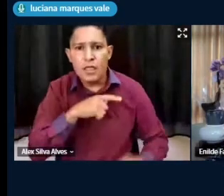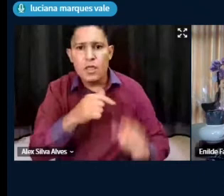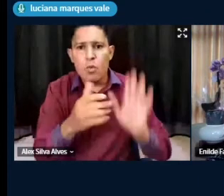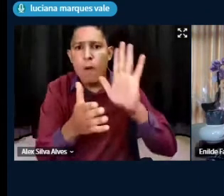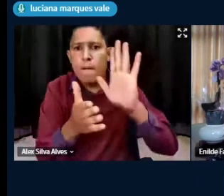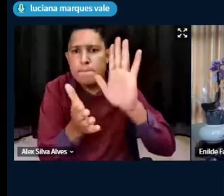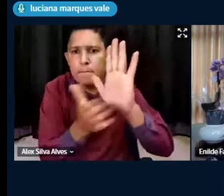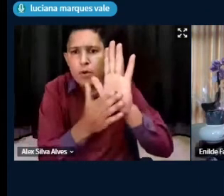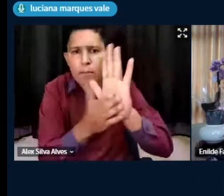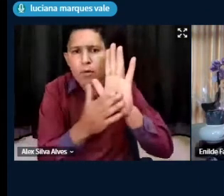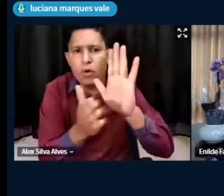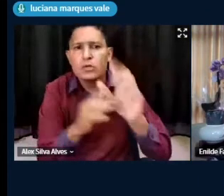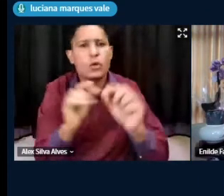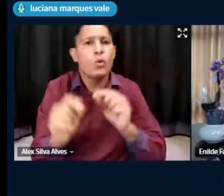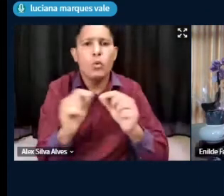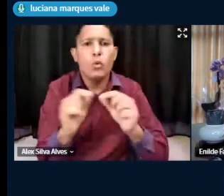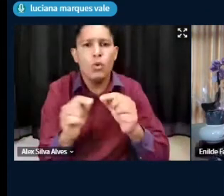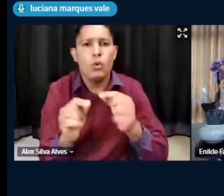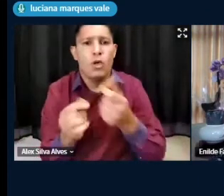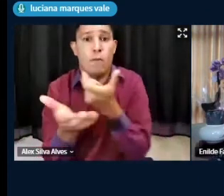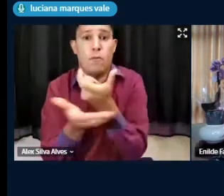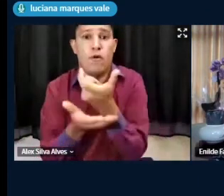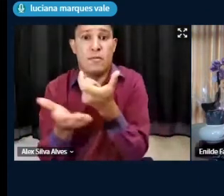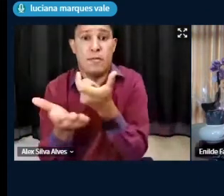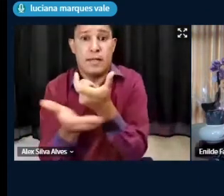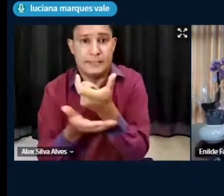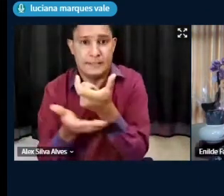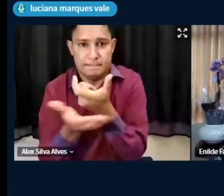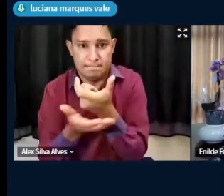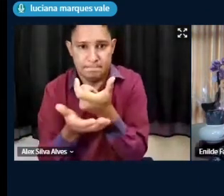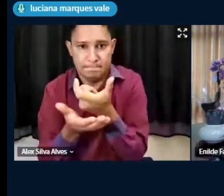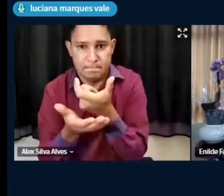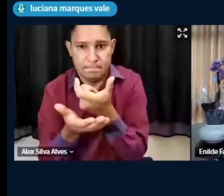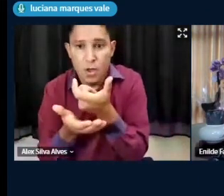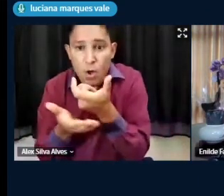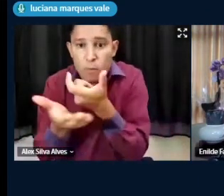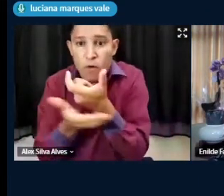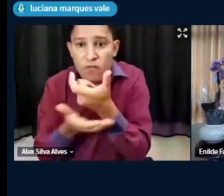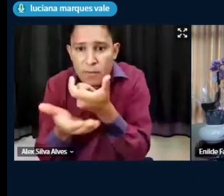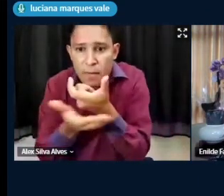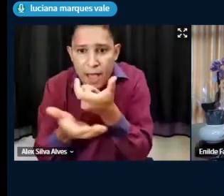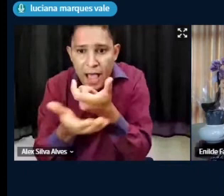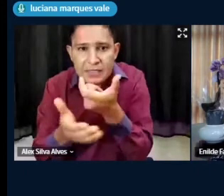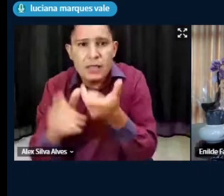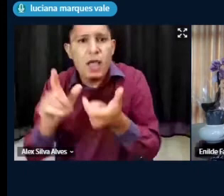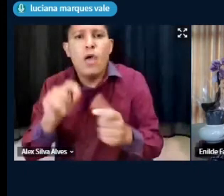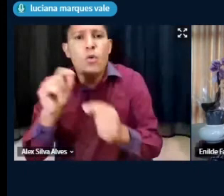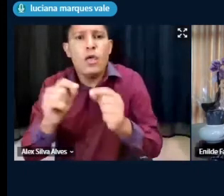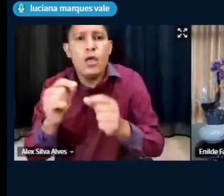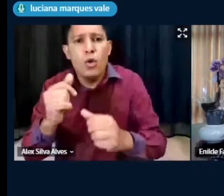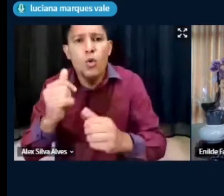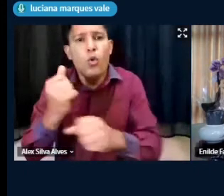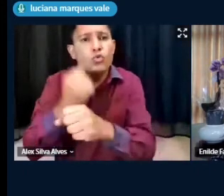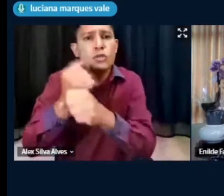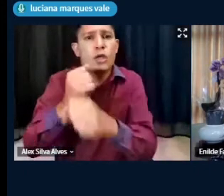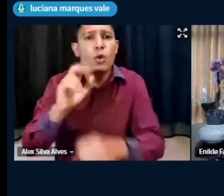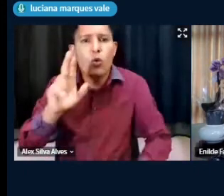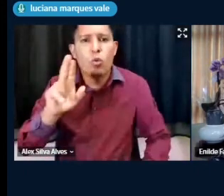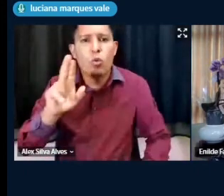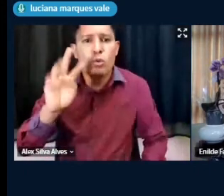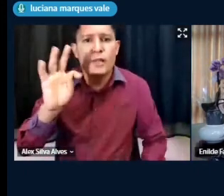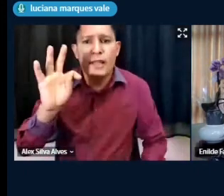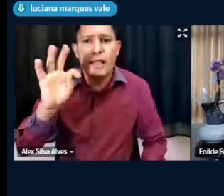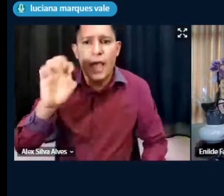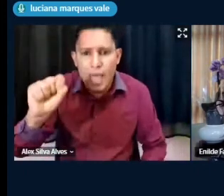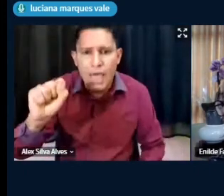base Farias Nascimento, no qual ela descreve que os propósitos para essa pesquisa seguem a proposta de